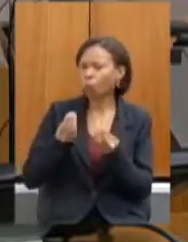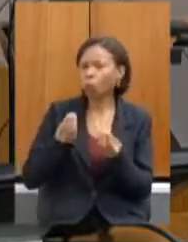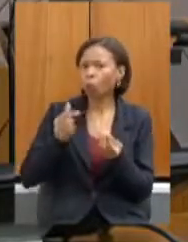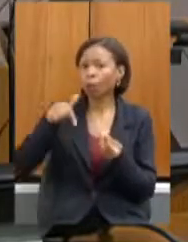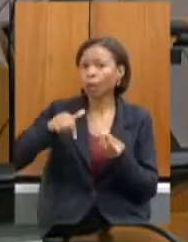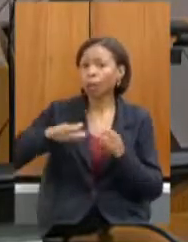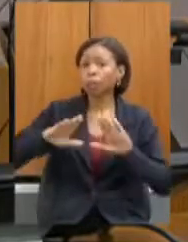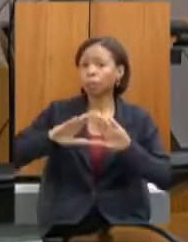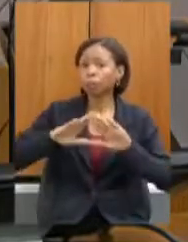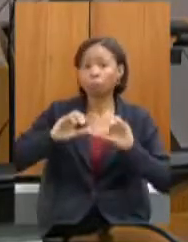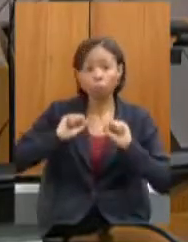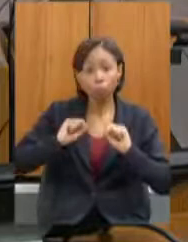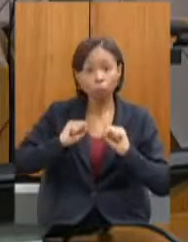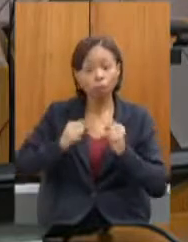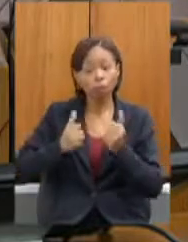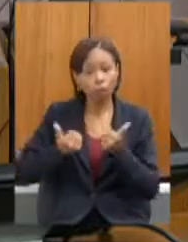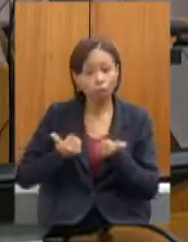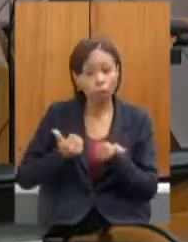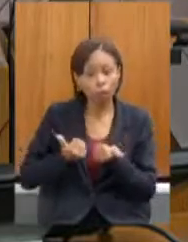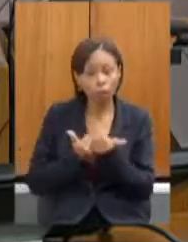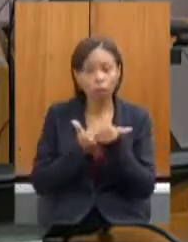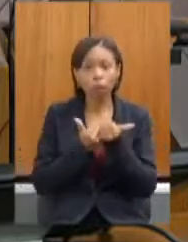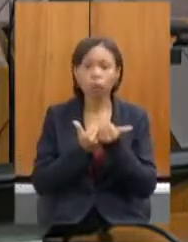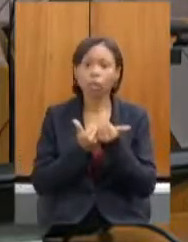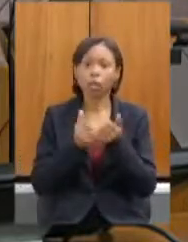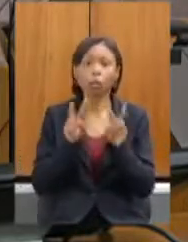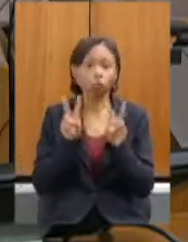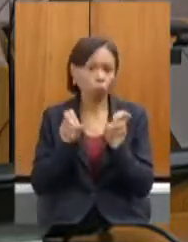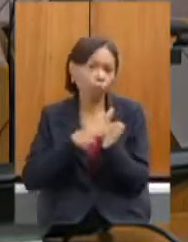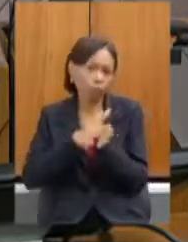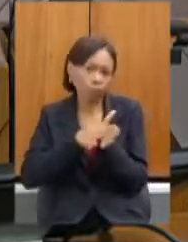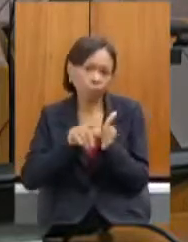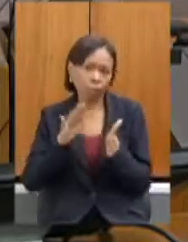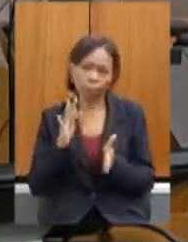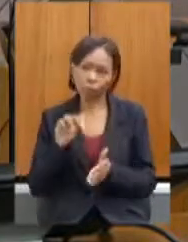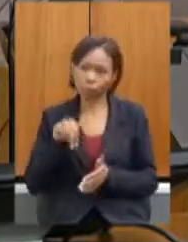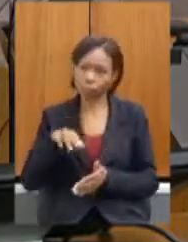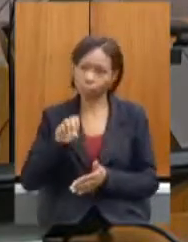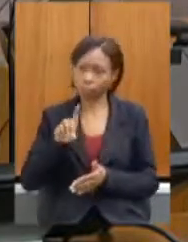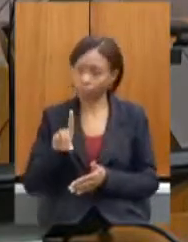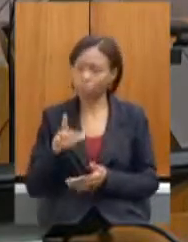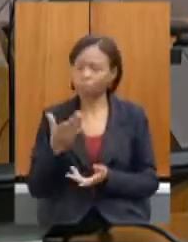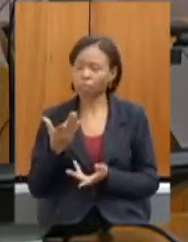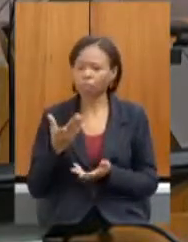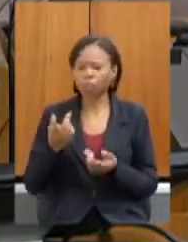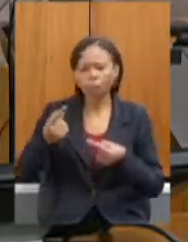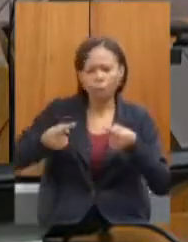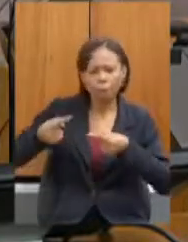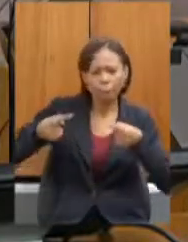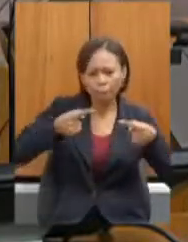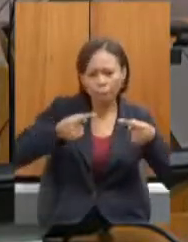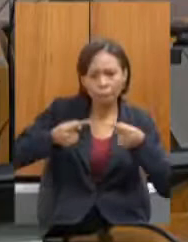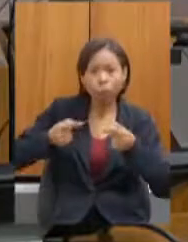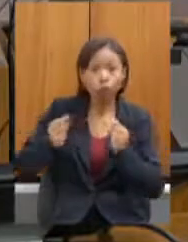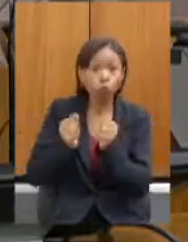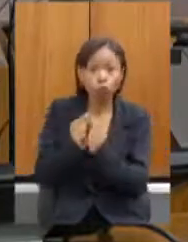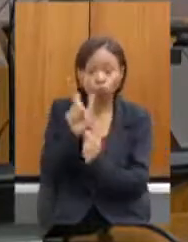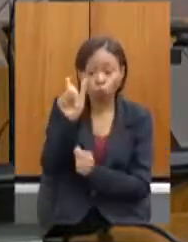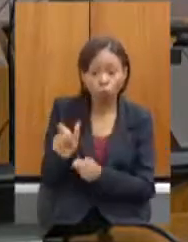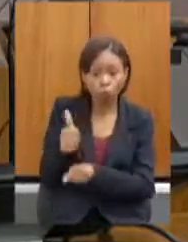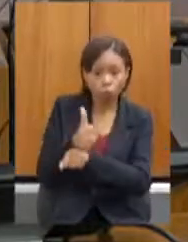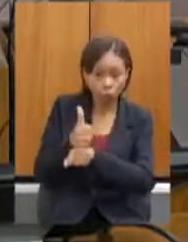essa Assembleia pode operar nessas pesquisas da funed né trazer essa discussão discutir com os pesquisadores